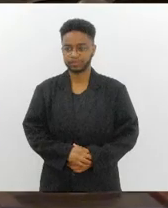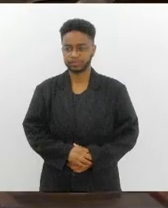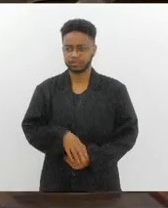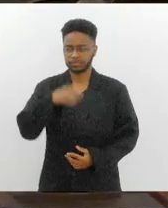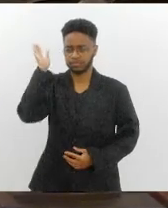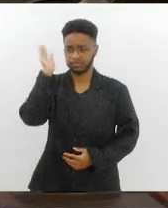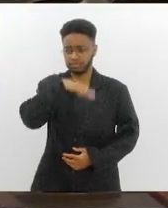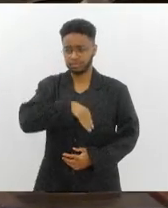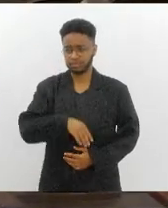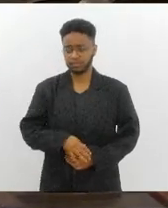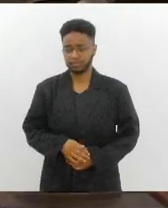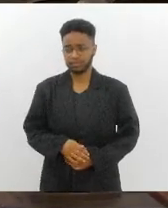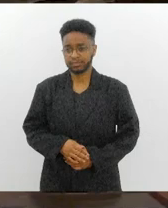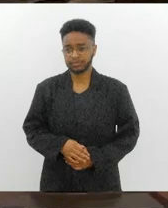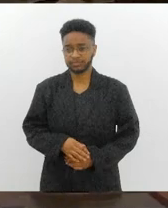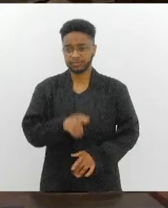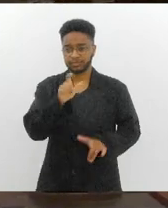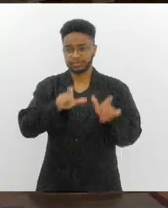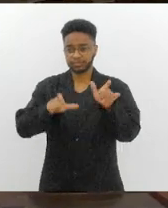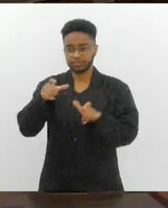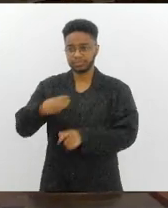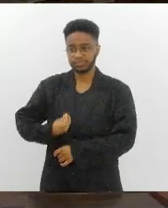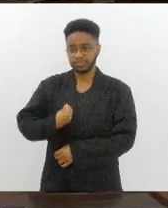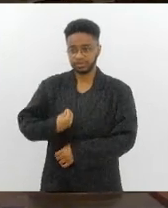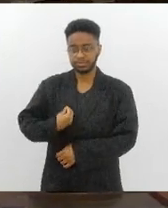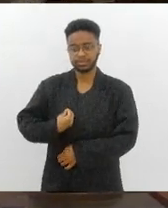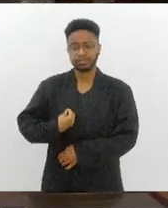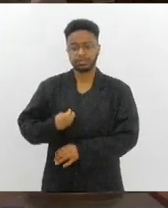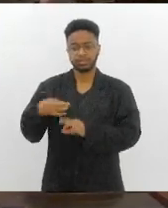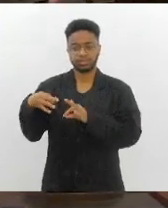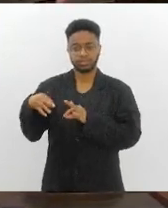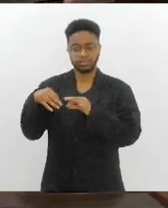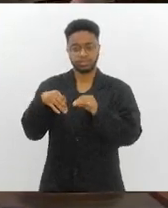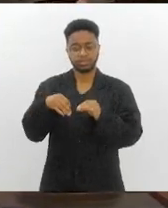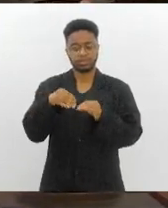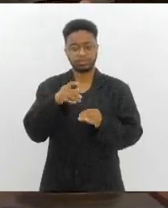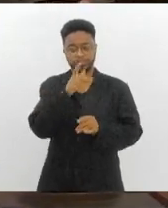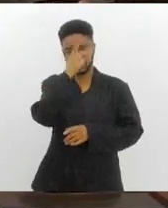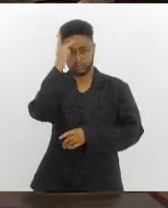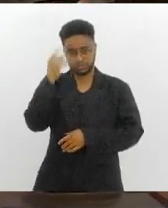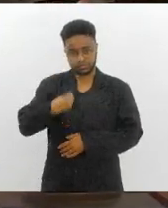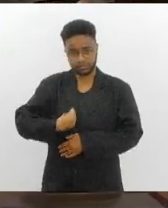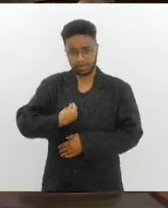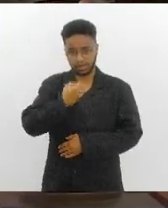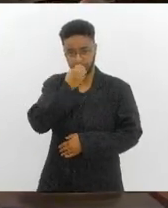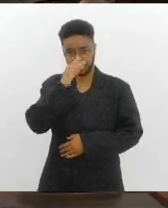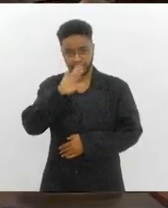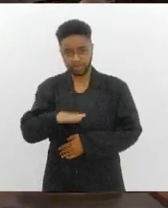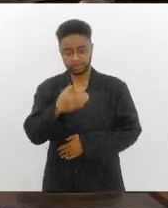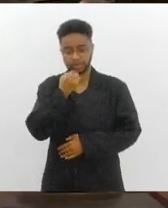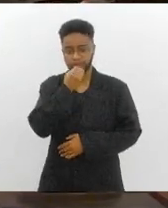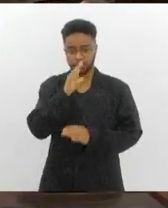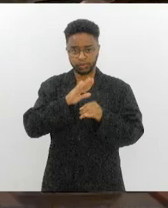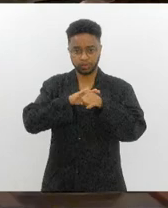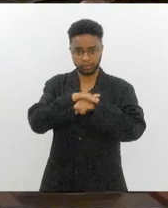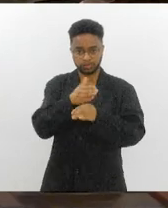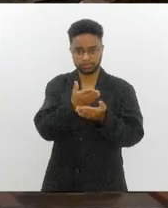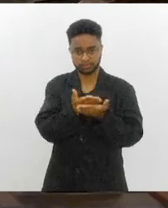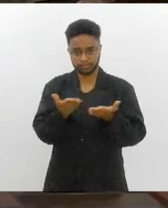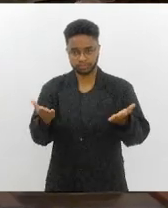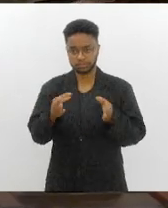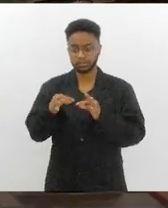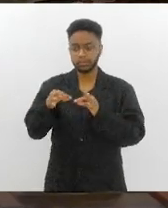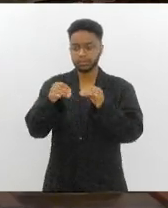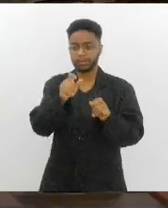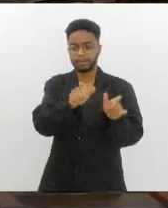Autoridades presentes, senhoras e senhores, boa tarde, boa noite. Que todas as pessoas